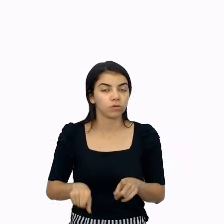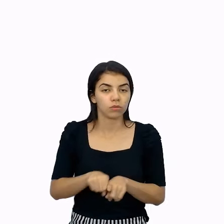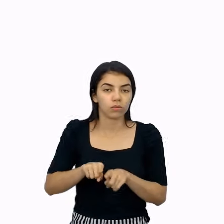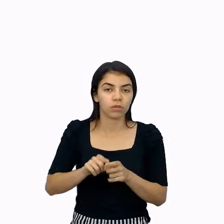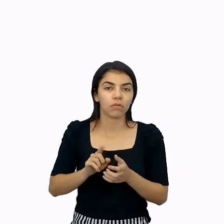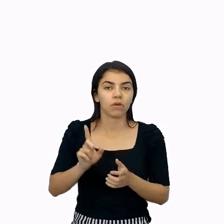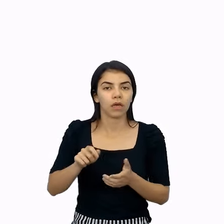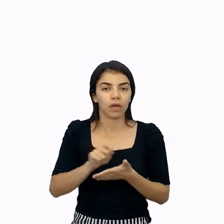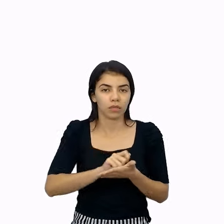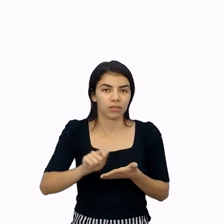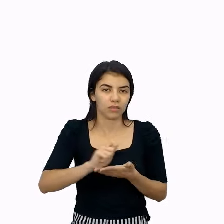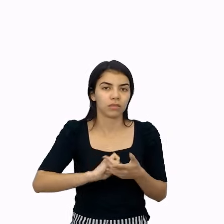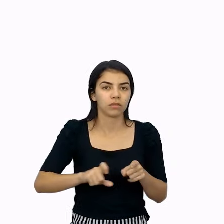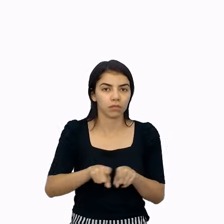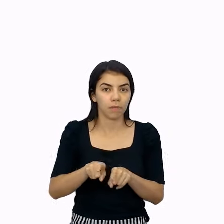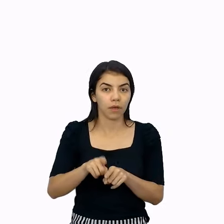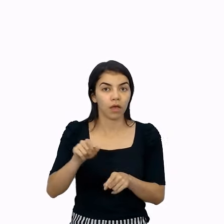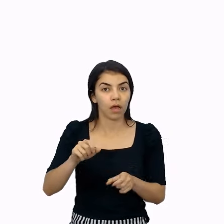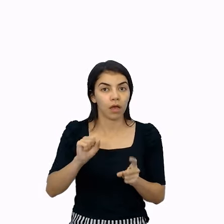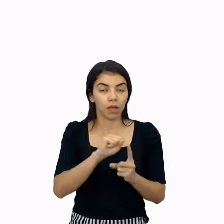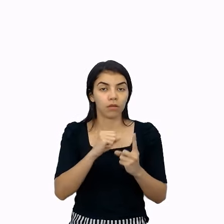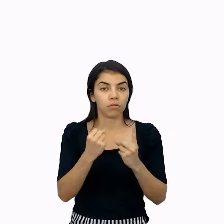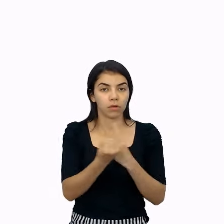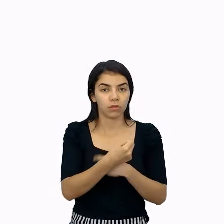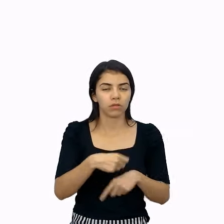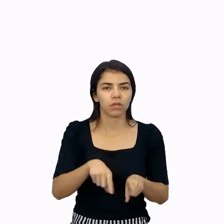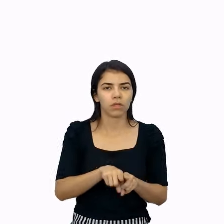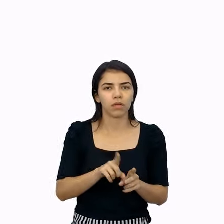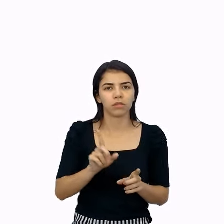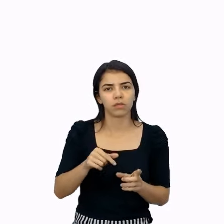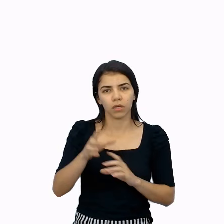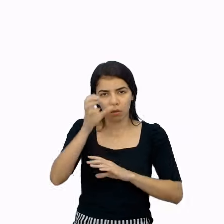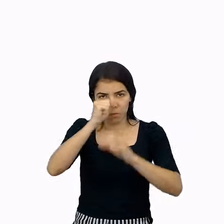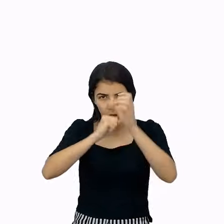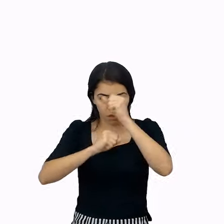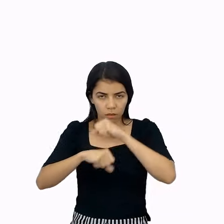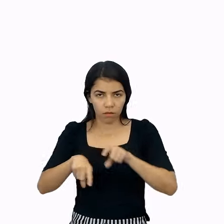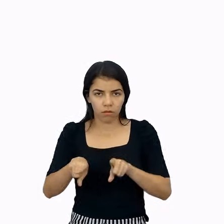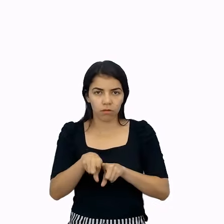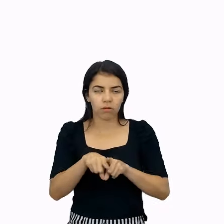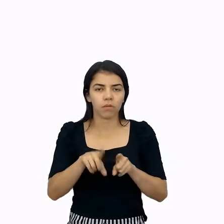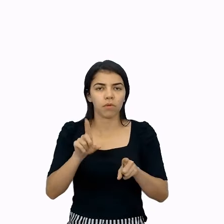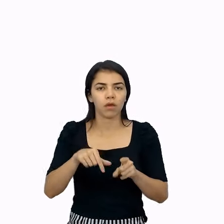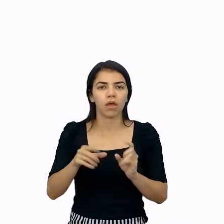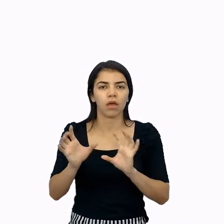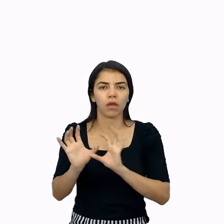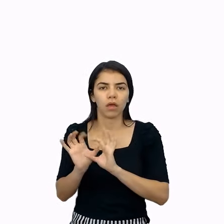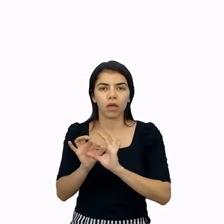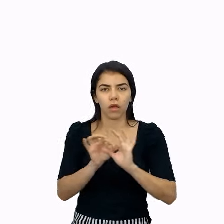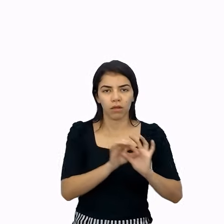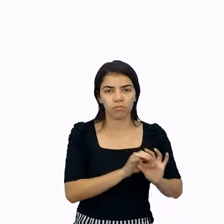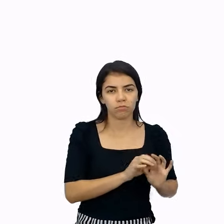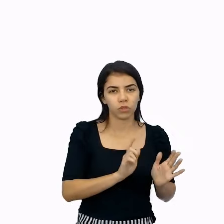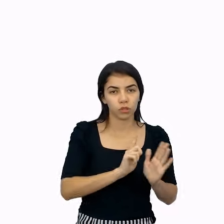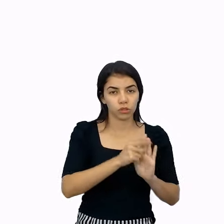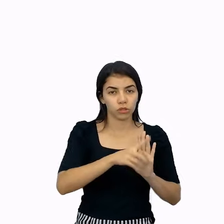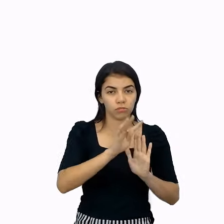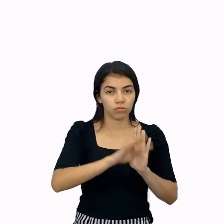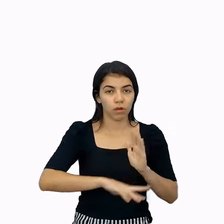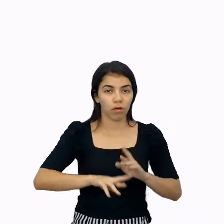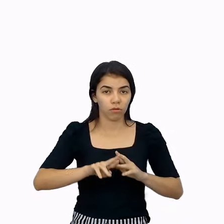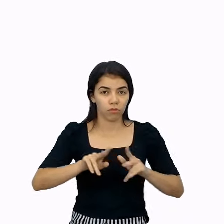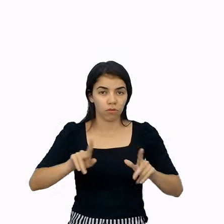também escritas. Em uma sociedade letrada, predomina o contato com textos de variados gêneros textuais.